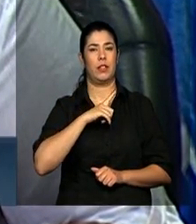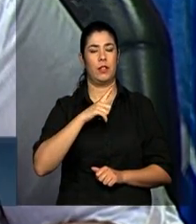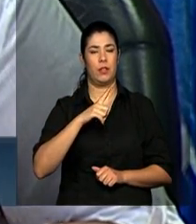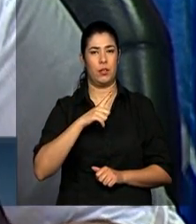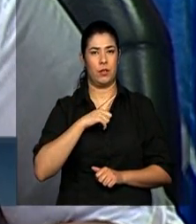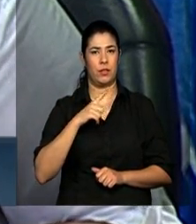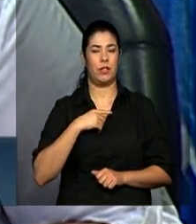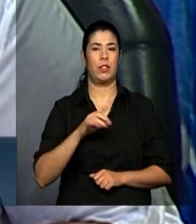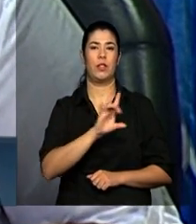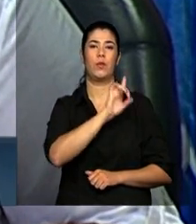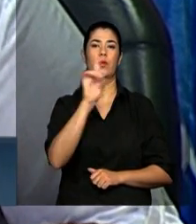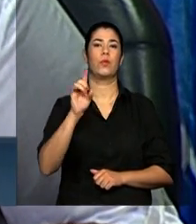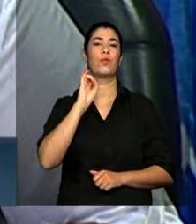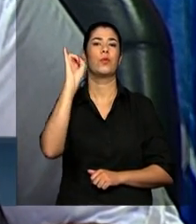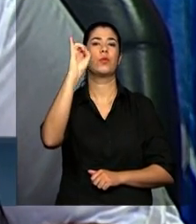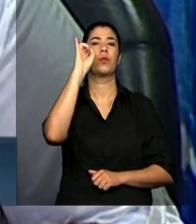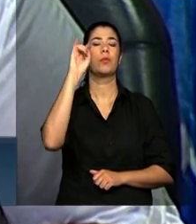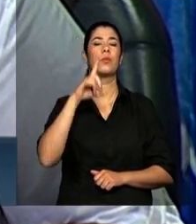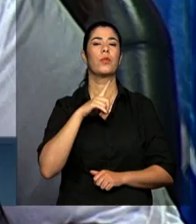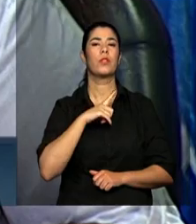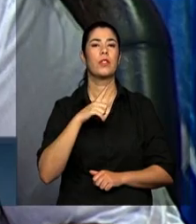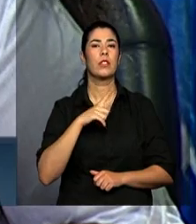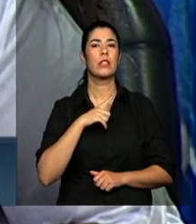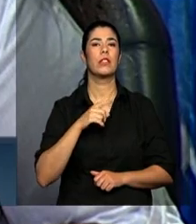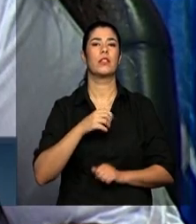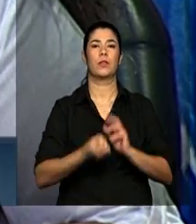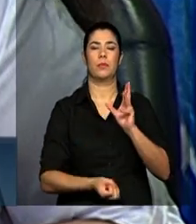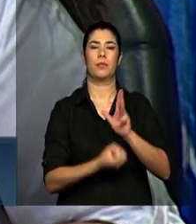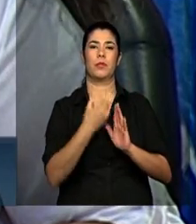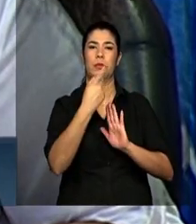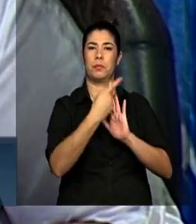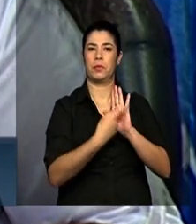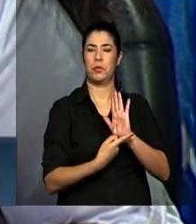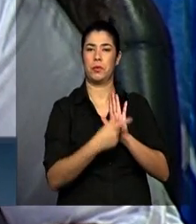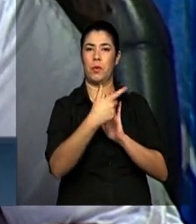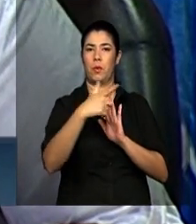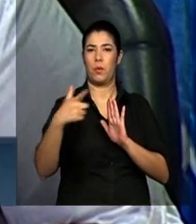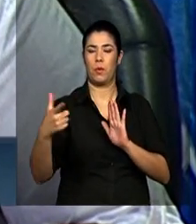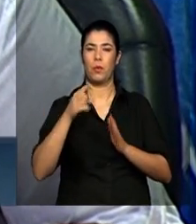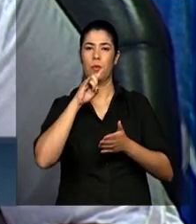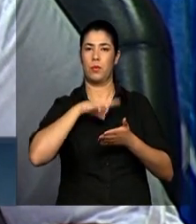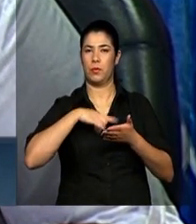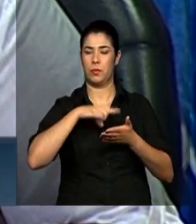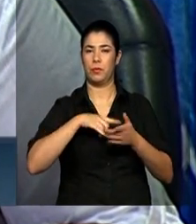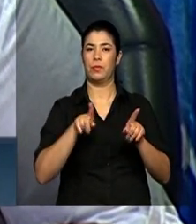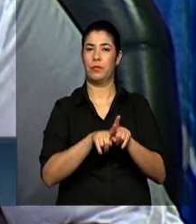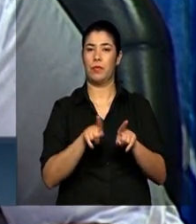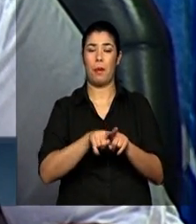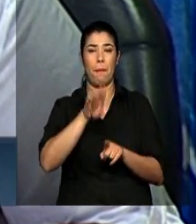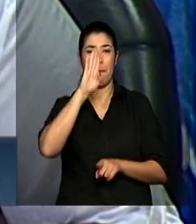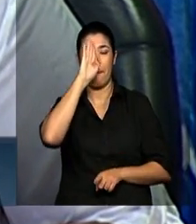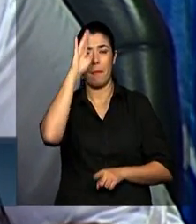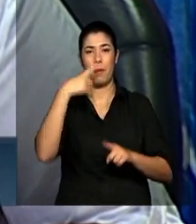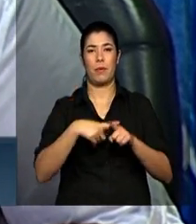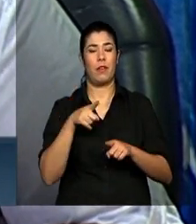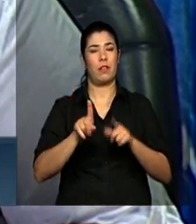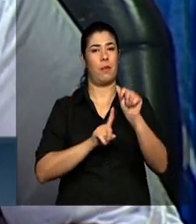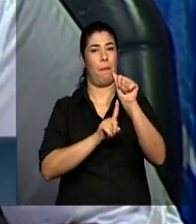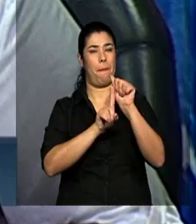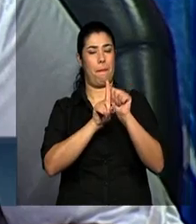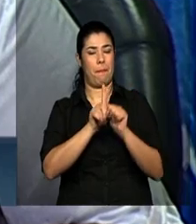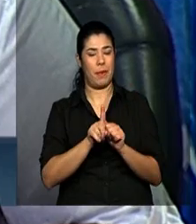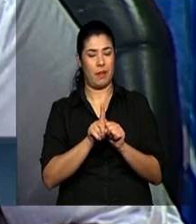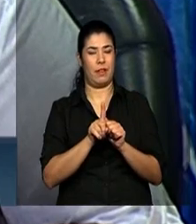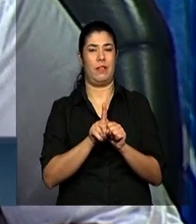essa data ainda da assinatura da portaria, dessas portarias, principalmente porque é o mês de luta